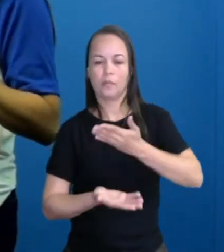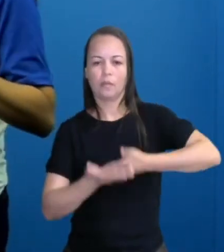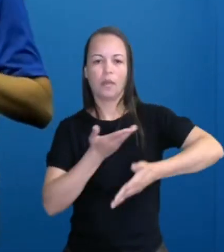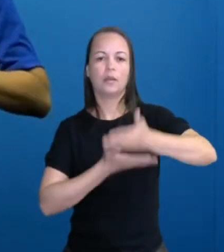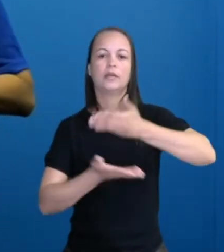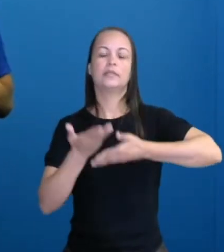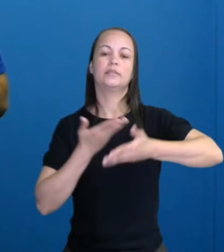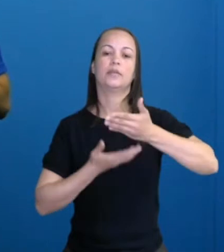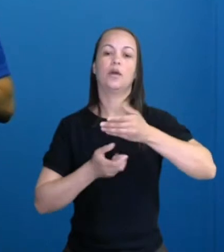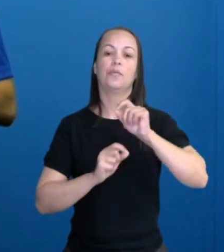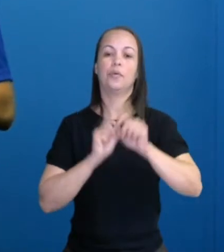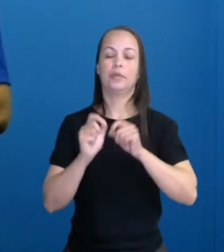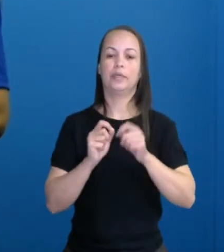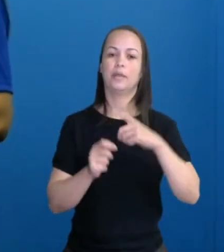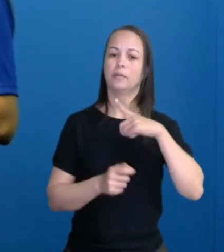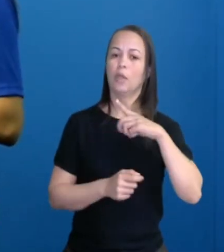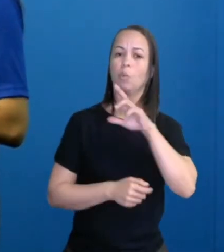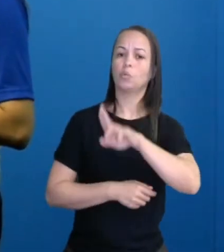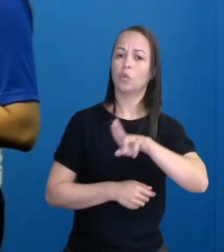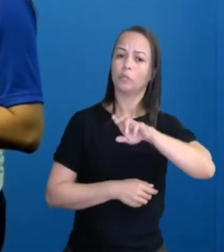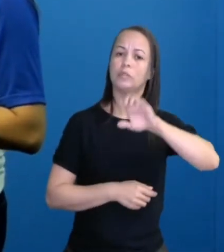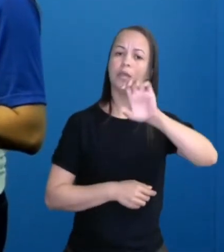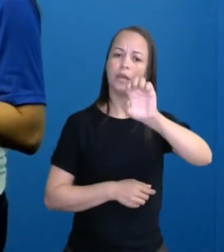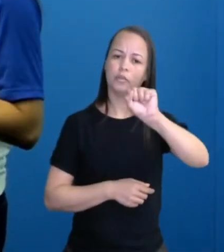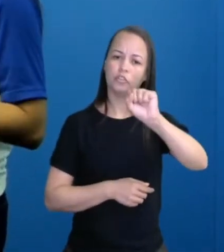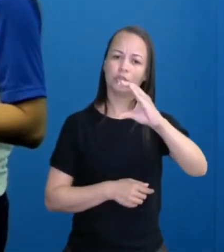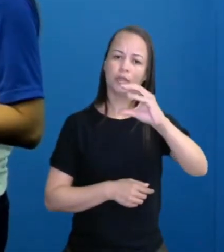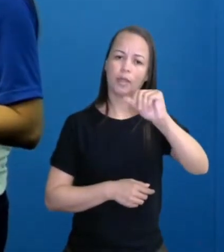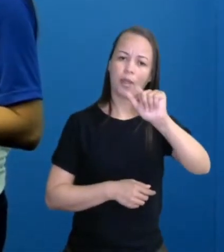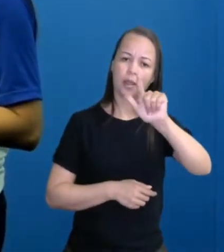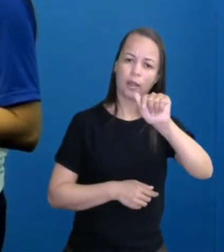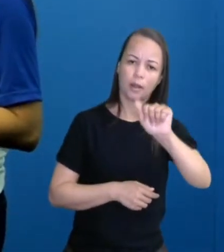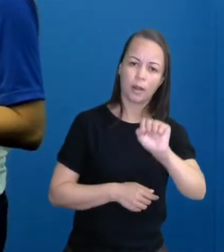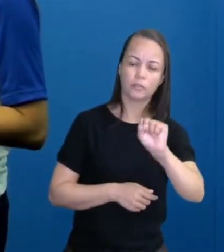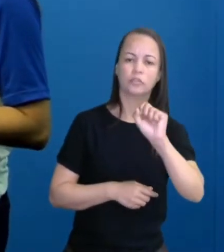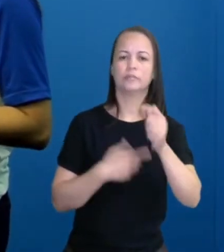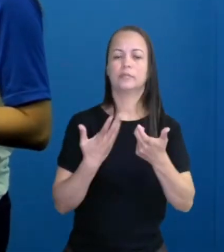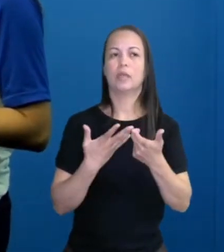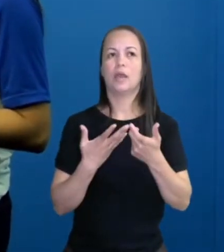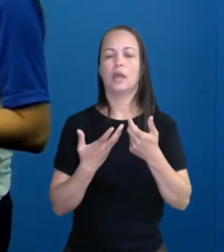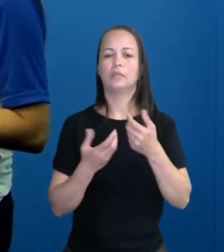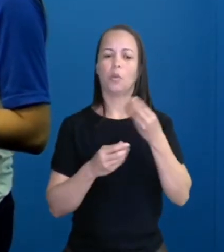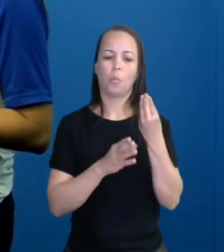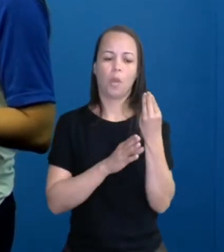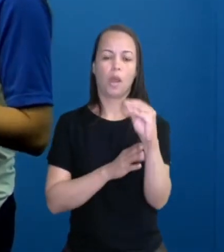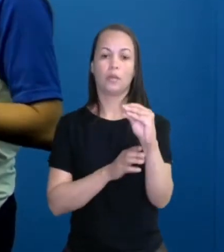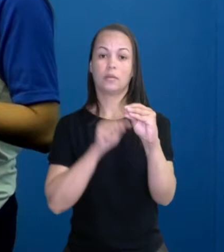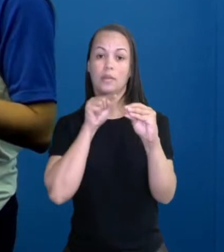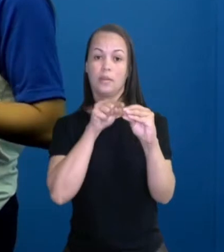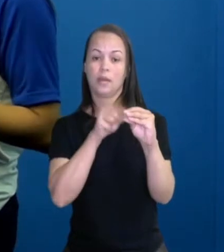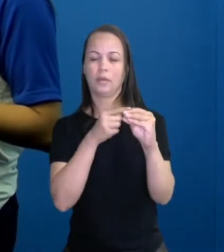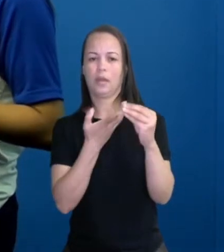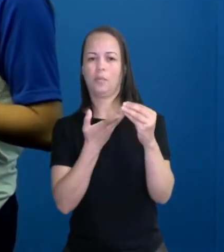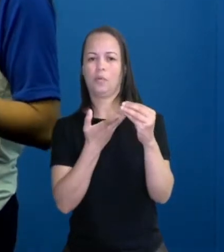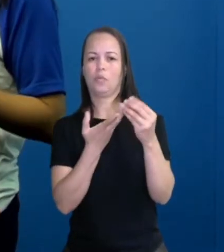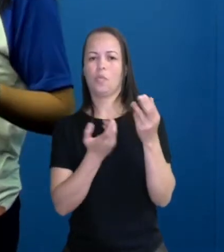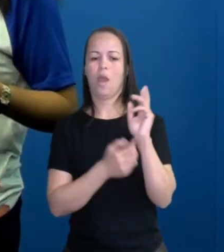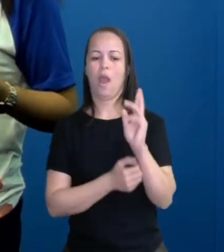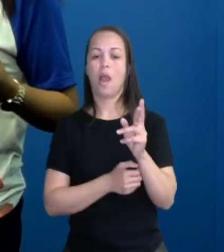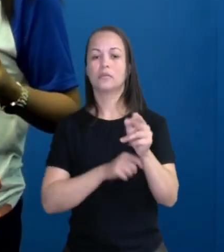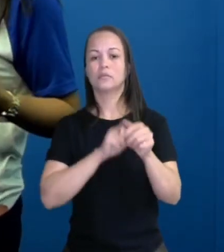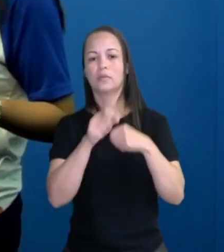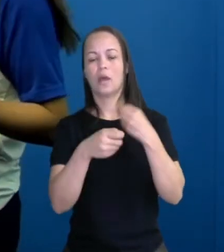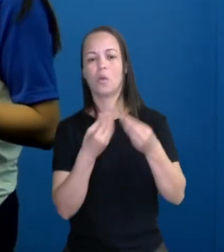medida aí é o que a gente chama de escala, tá? A escala, então, ó, é dada por uma razão